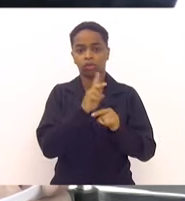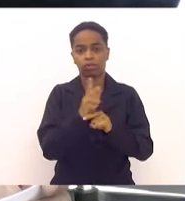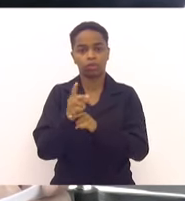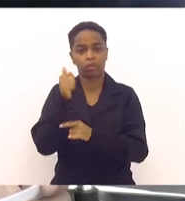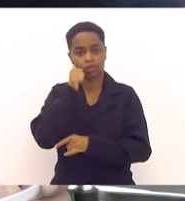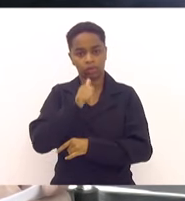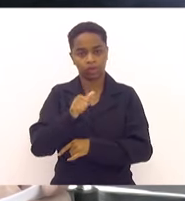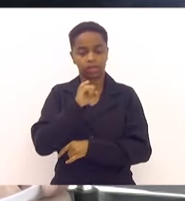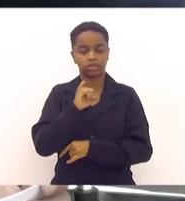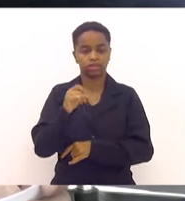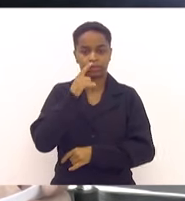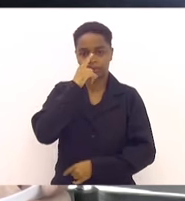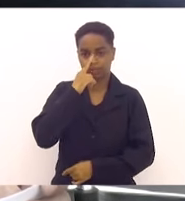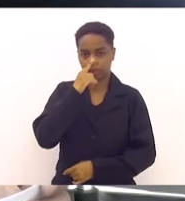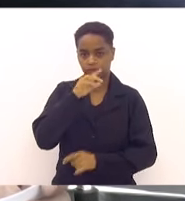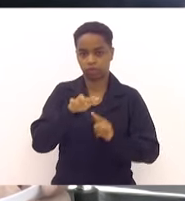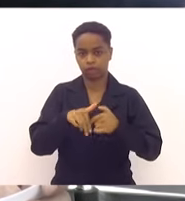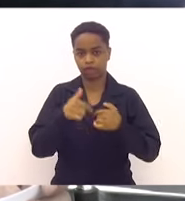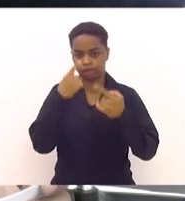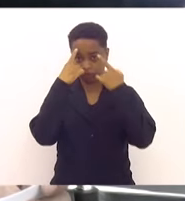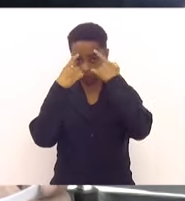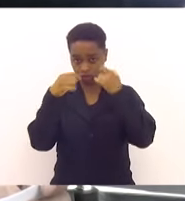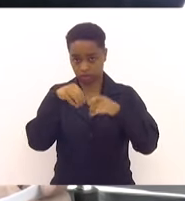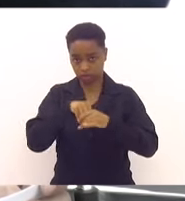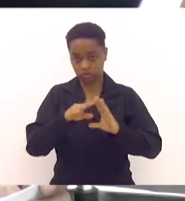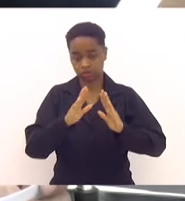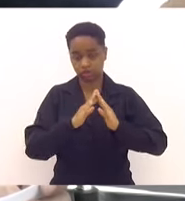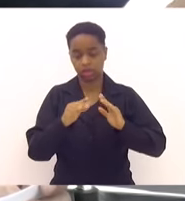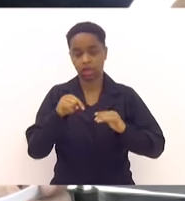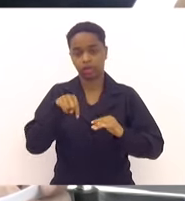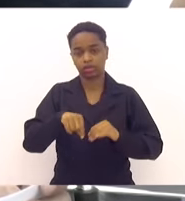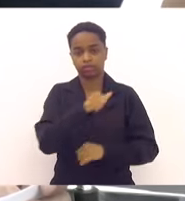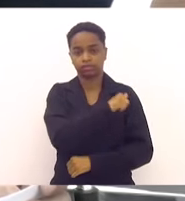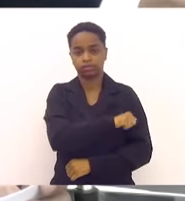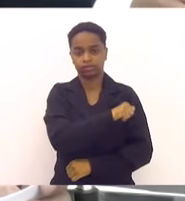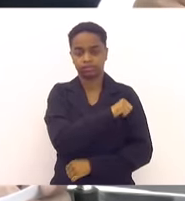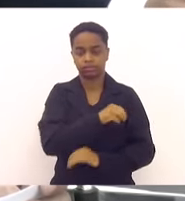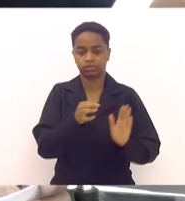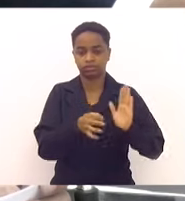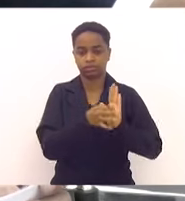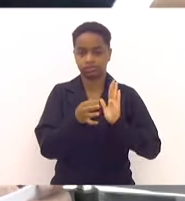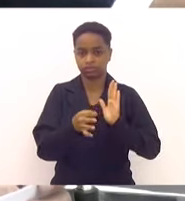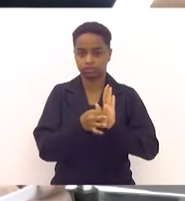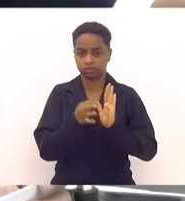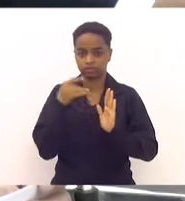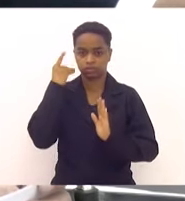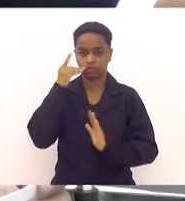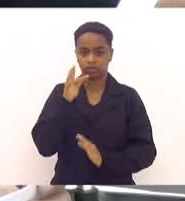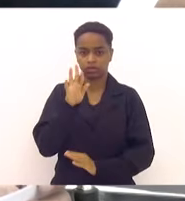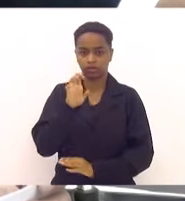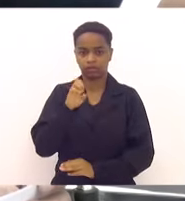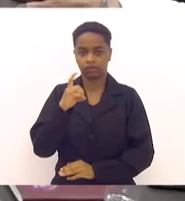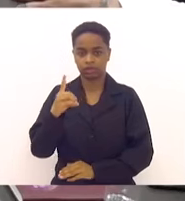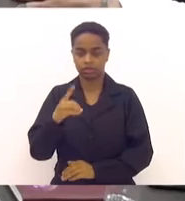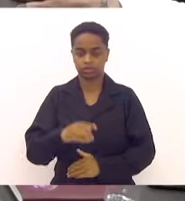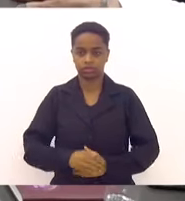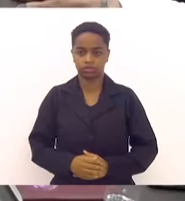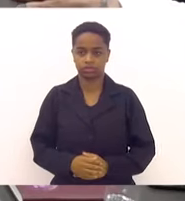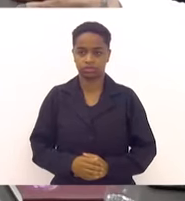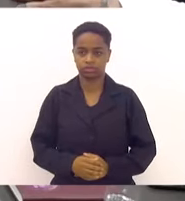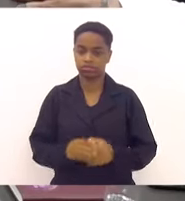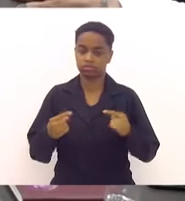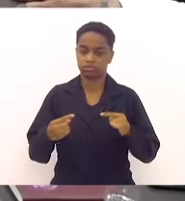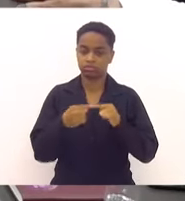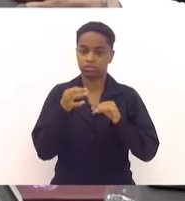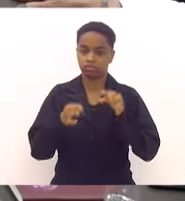mulheres em situação de risco de violência doméstica no âmbito do Estado do Rio de Janeiro. Para aparecer, deputado Fred Pacheco. Pela